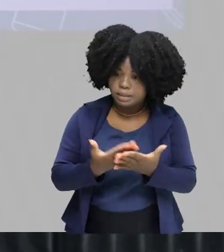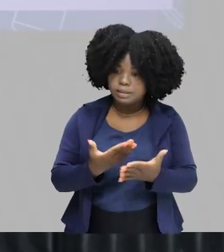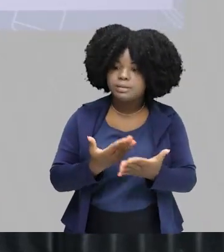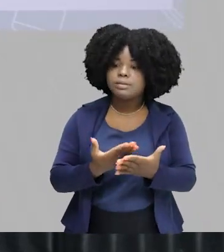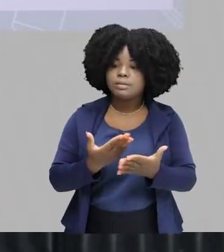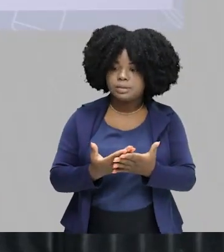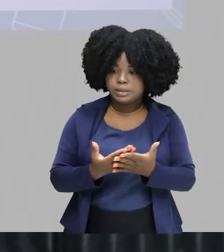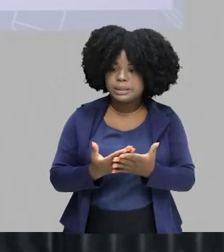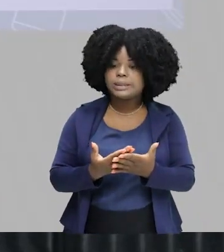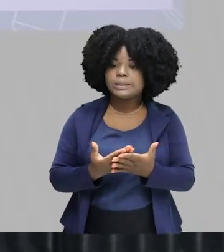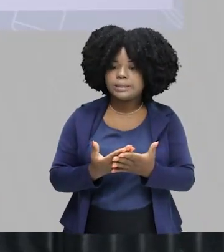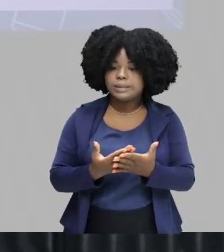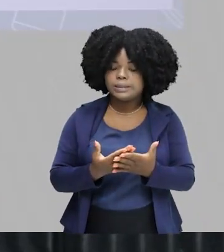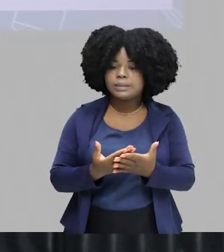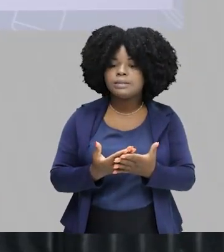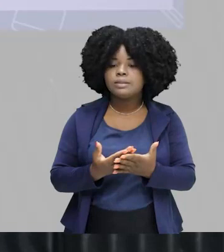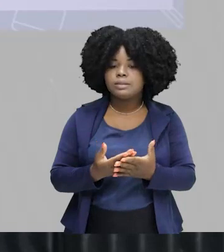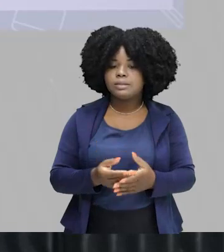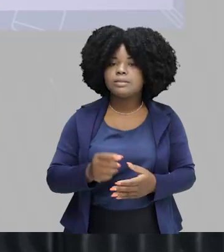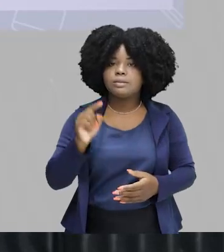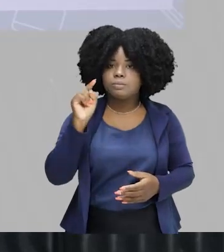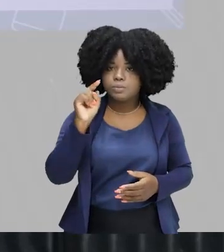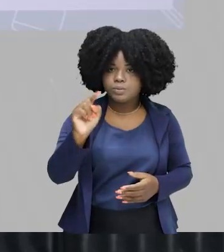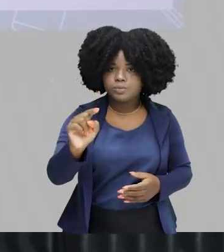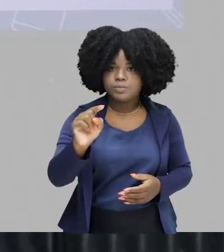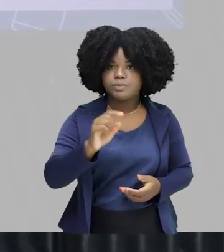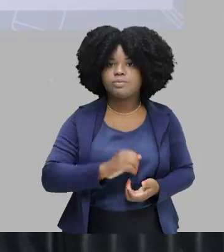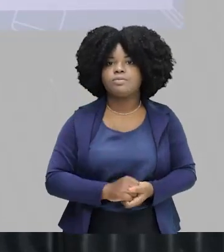aí, existe toda uma equipe por